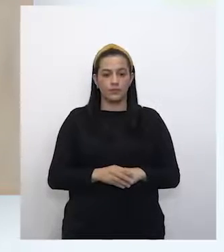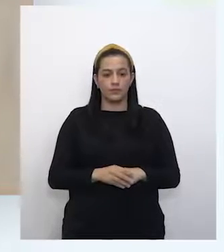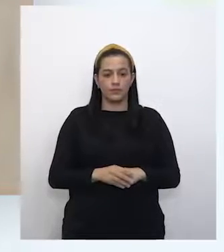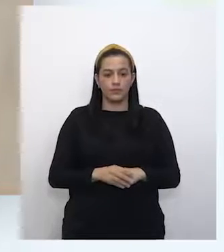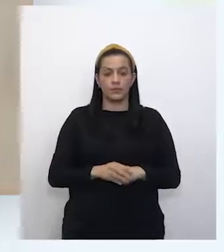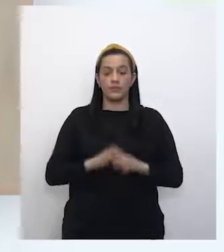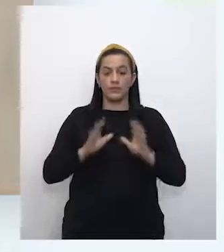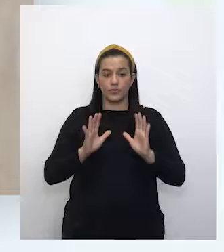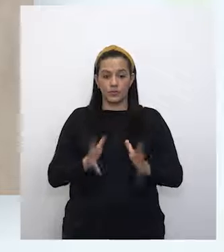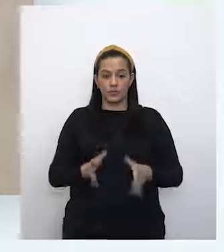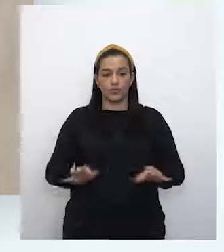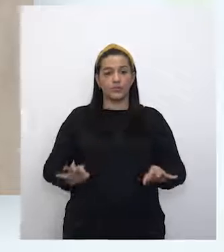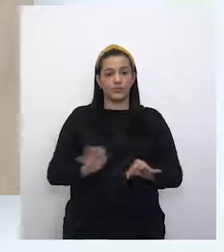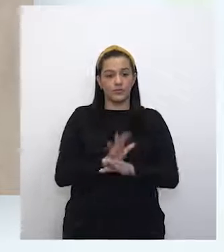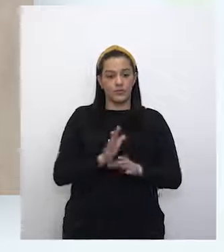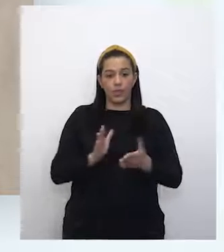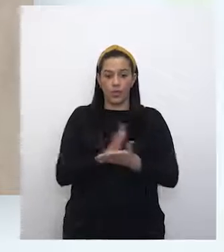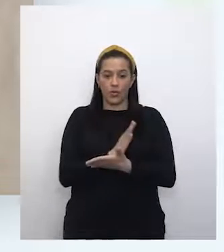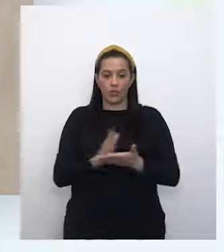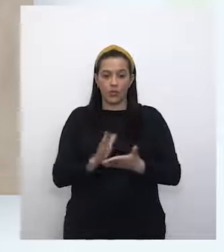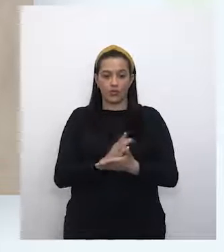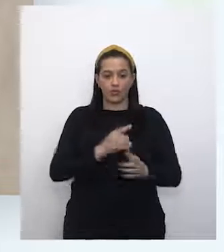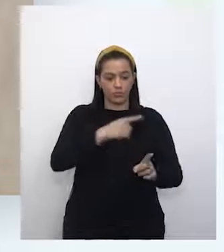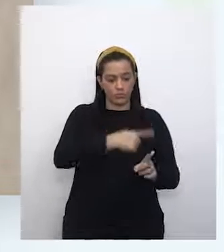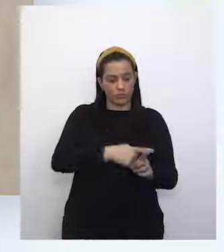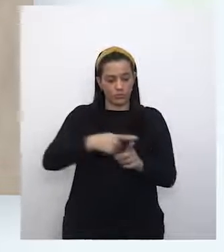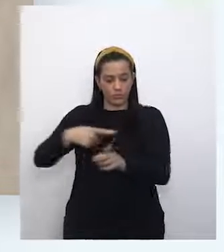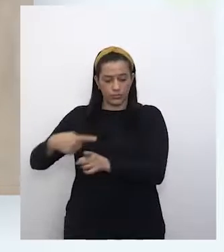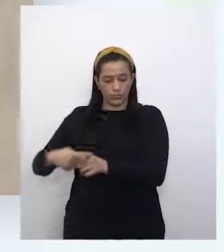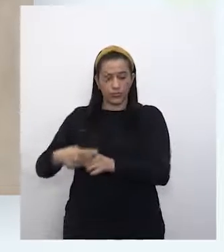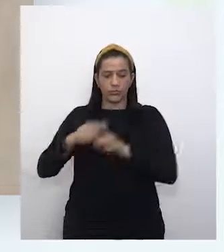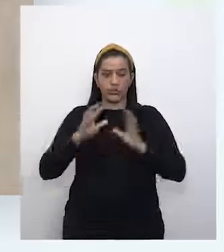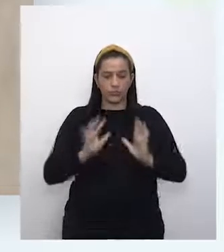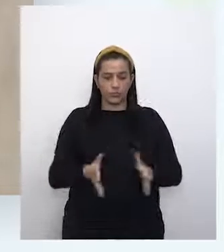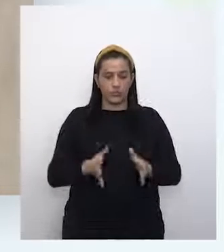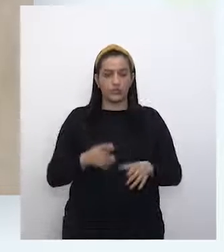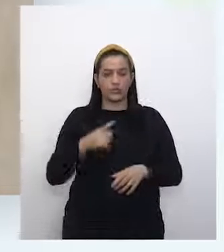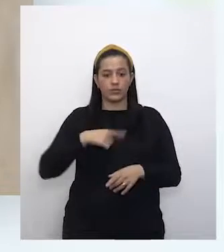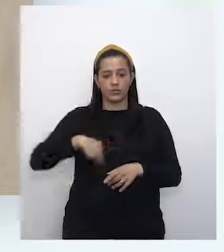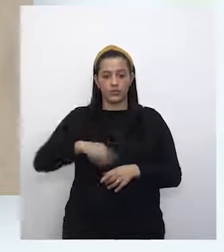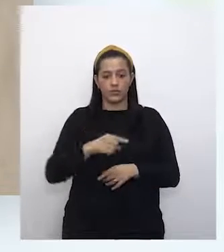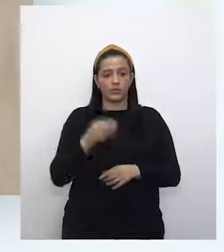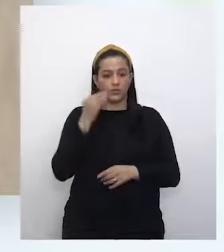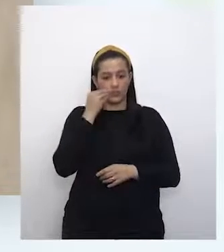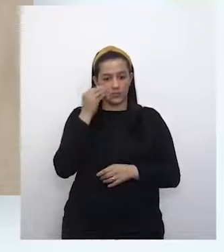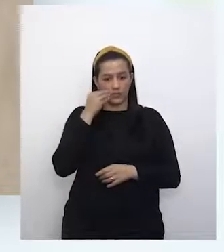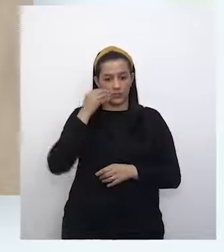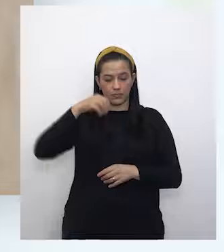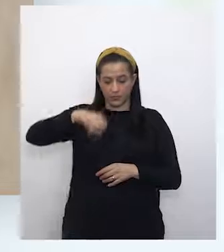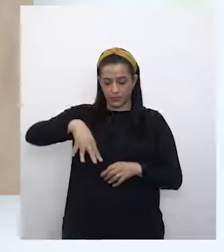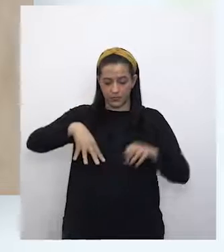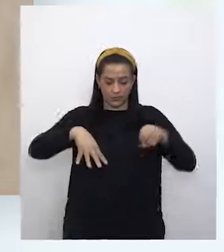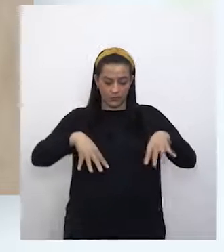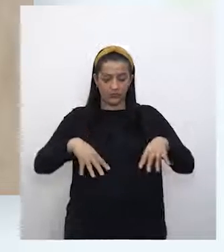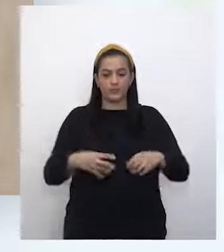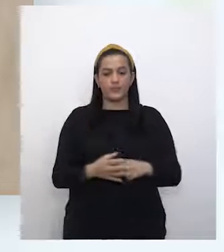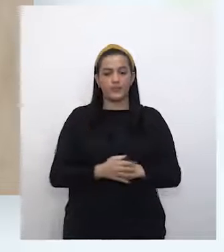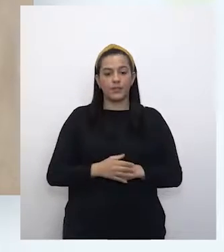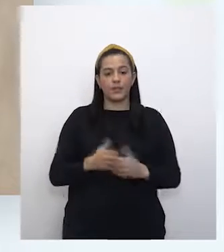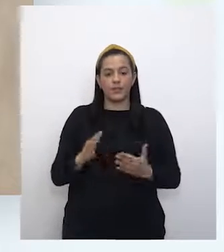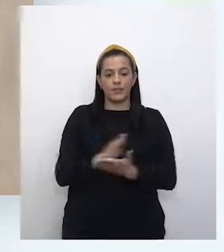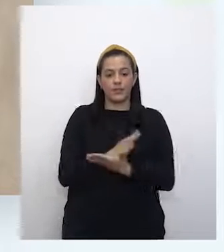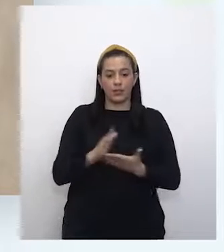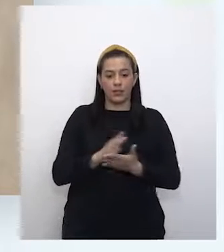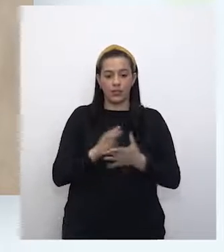Eu já fiz algumas marcações aqui, porque nós vamos fazer uma ligação, ok? Então, fiz